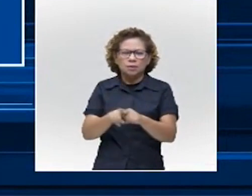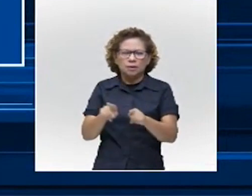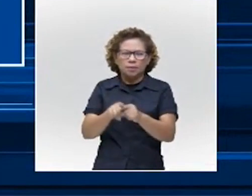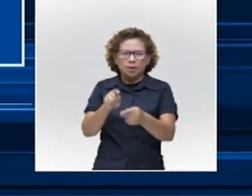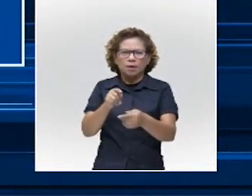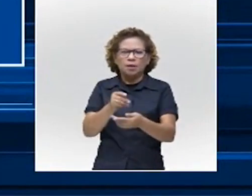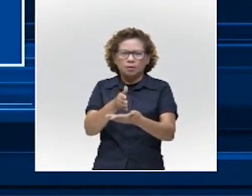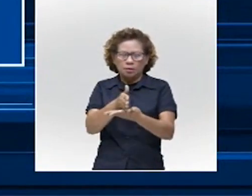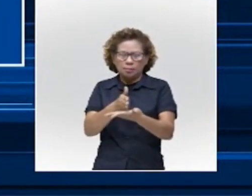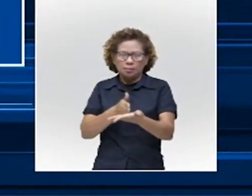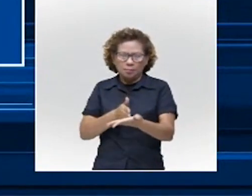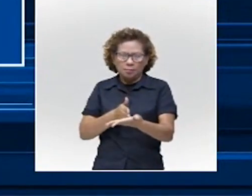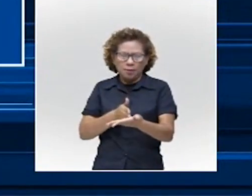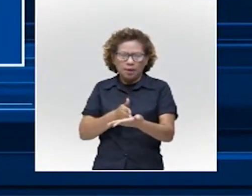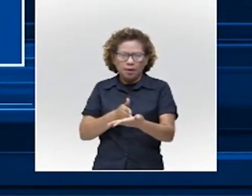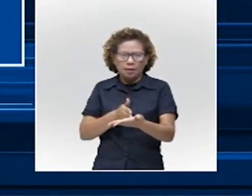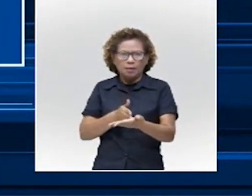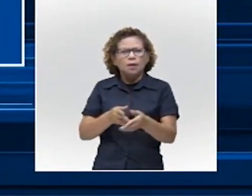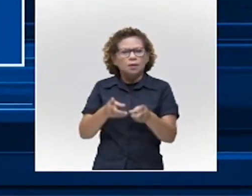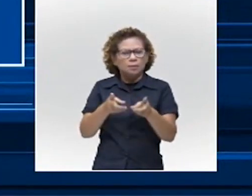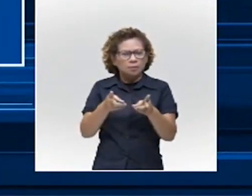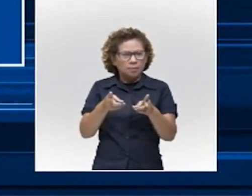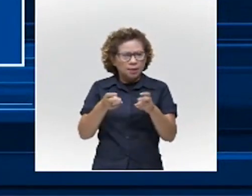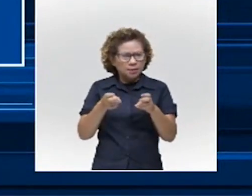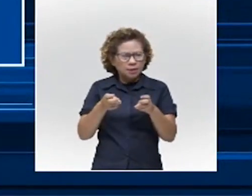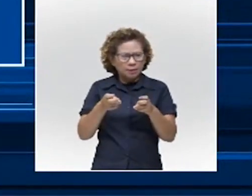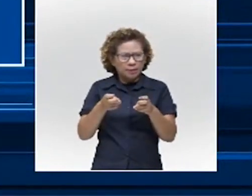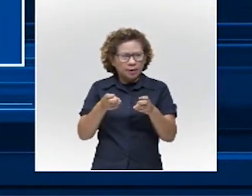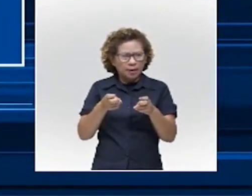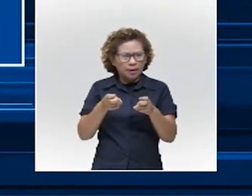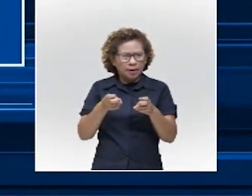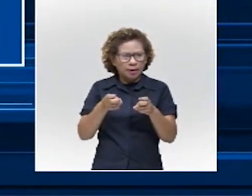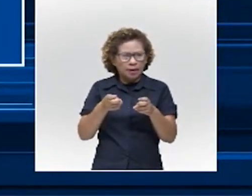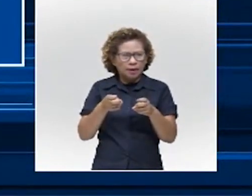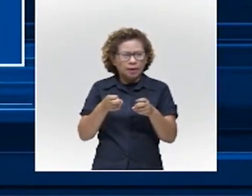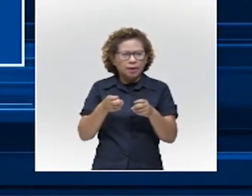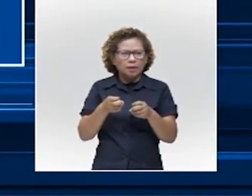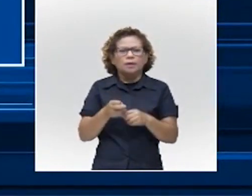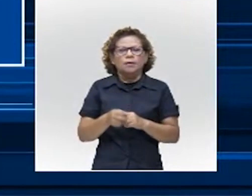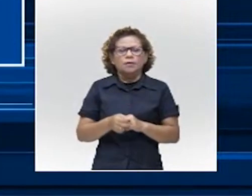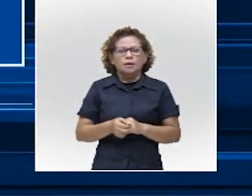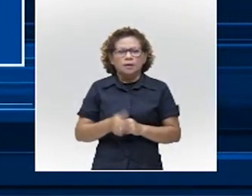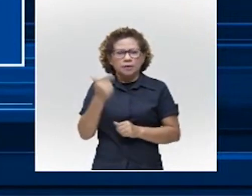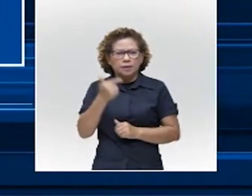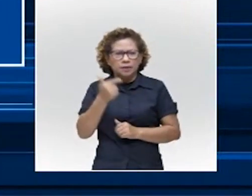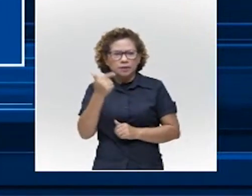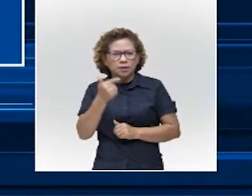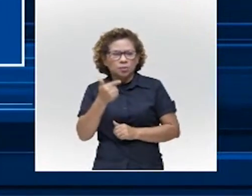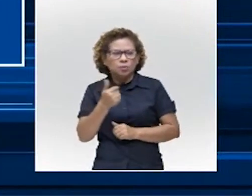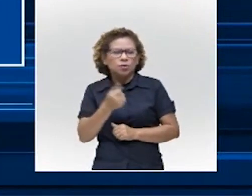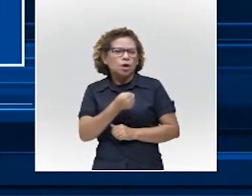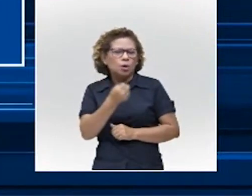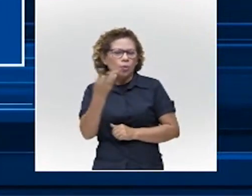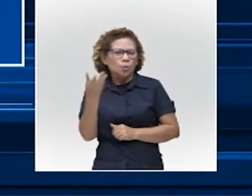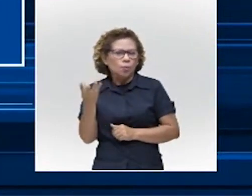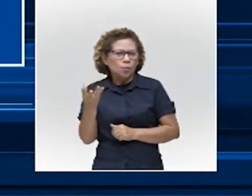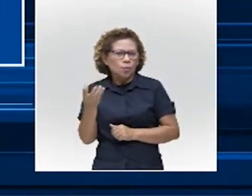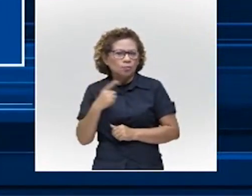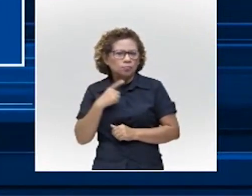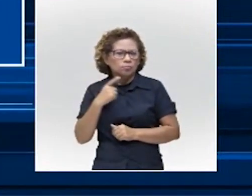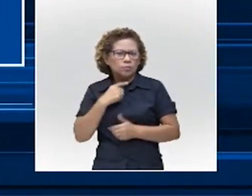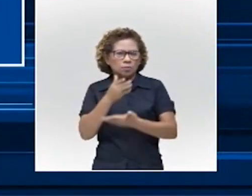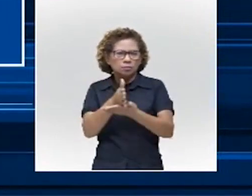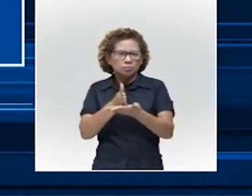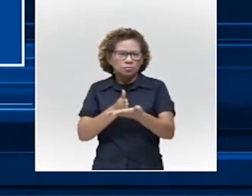imagem 2 estar dividida em quantas partes da parte rosa? Olha só, tenho aqui uma parte,